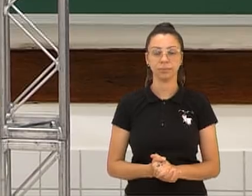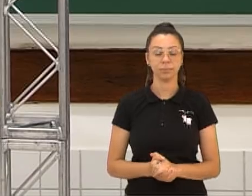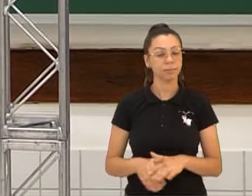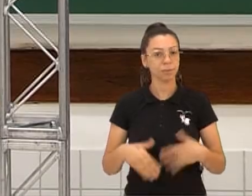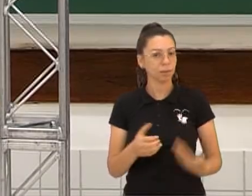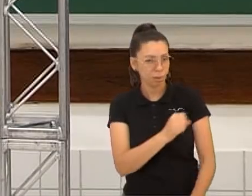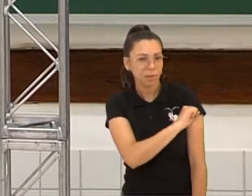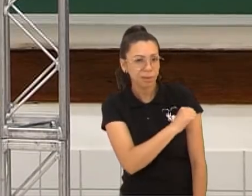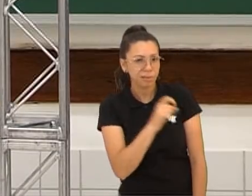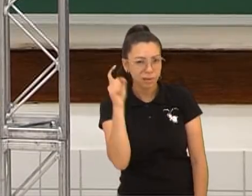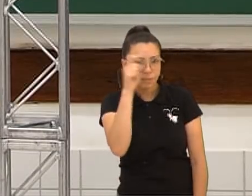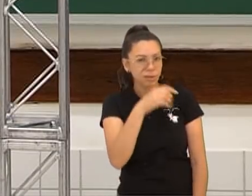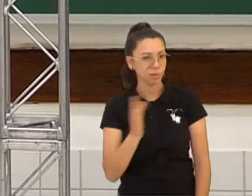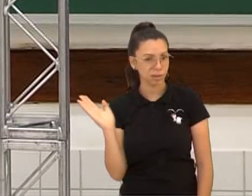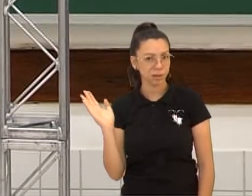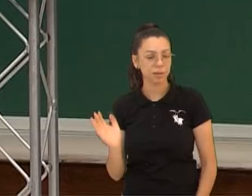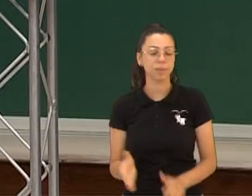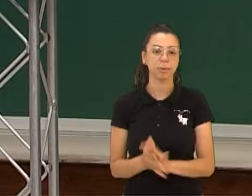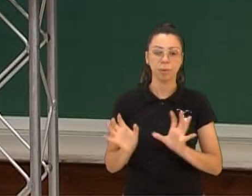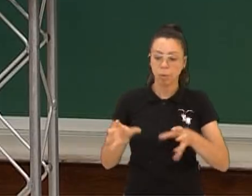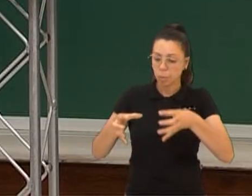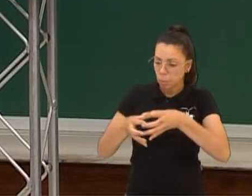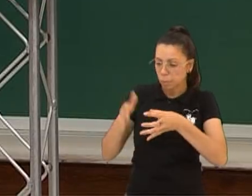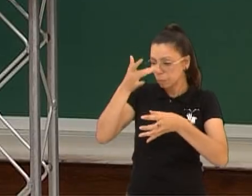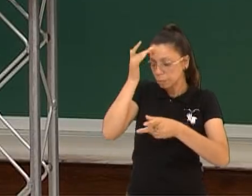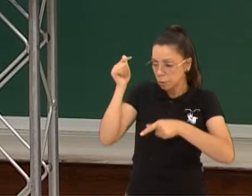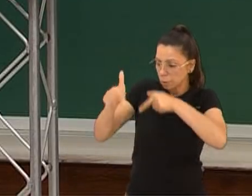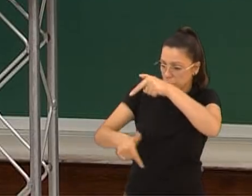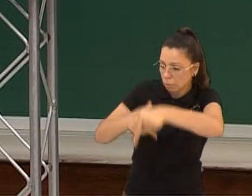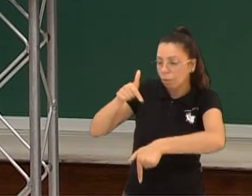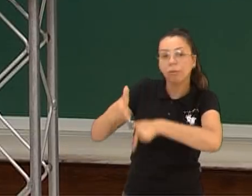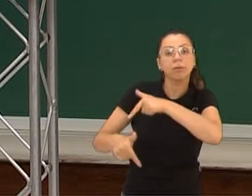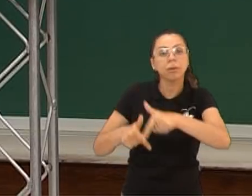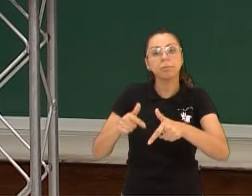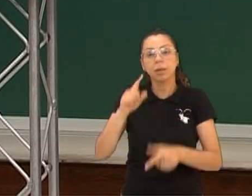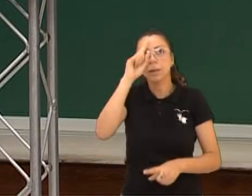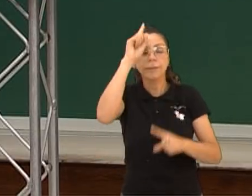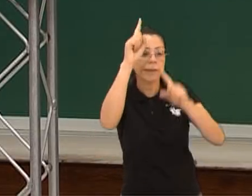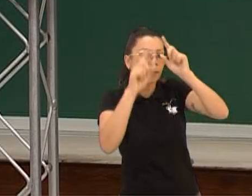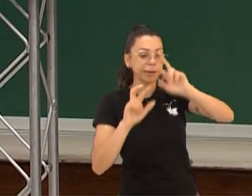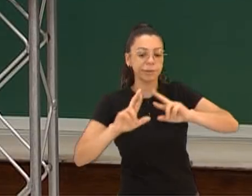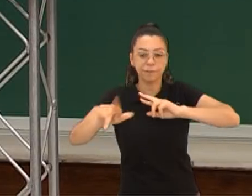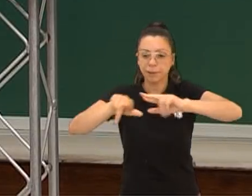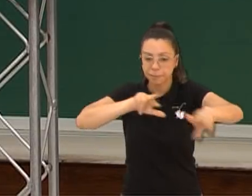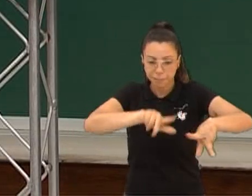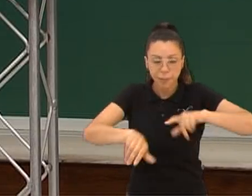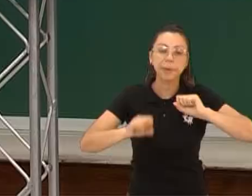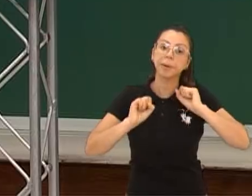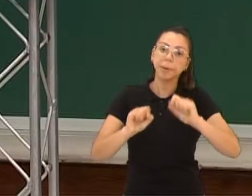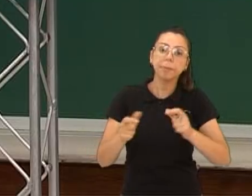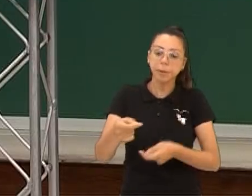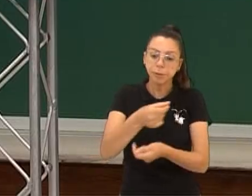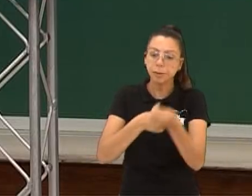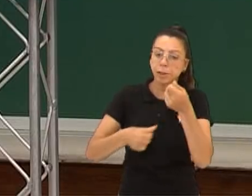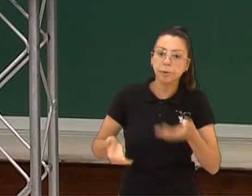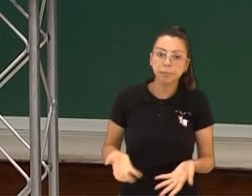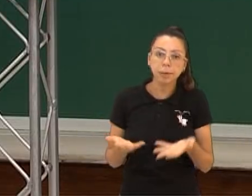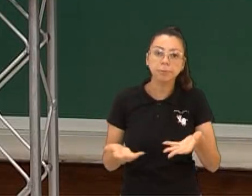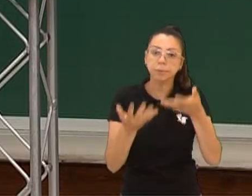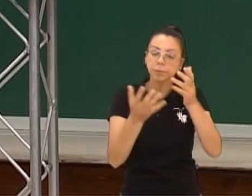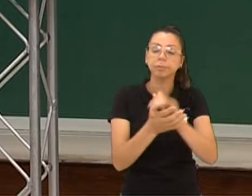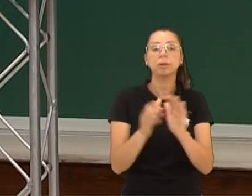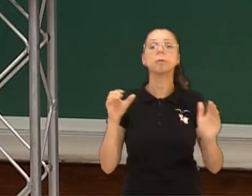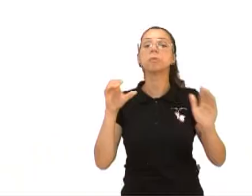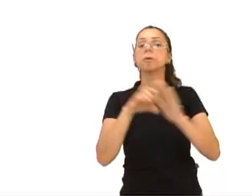E aí, Oitavano, difícil essa, né? Um grupo de pessoas trabalhando com uma ideia diferente, que aparentemente poderia fazer dinheiro. Este conceito pode